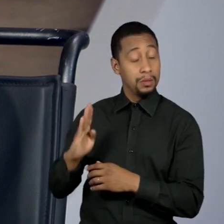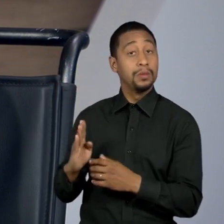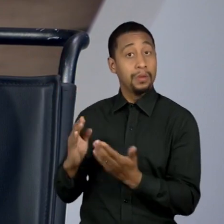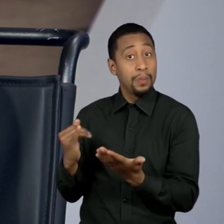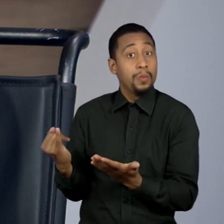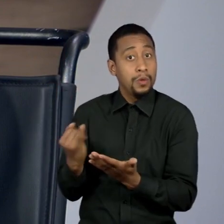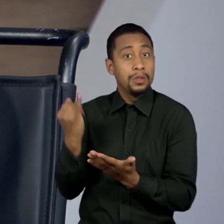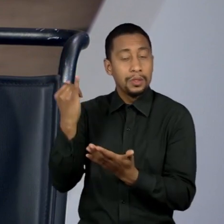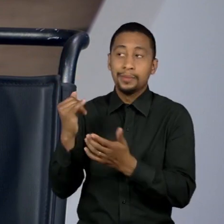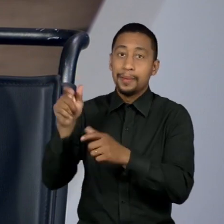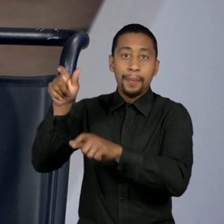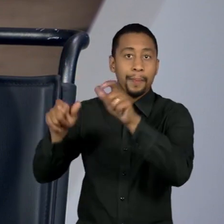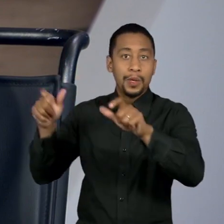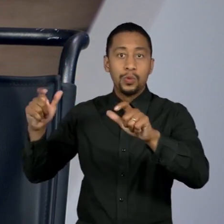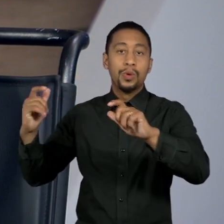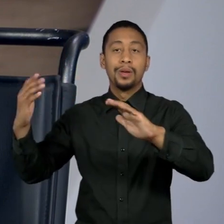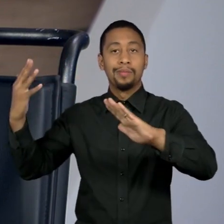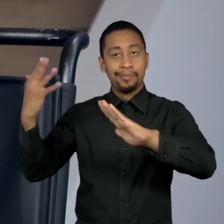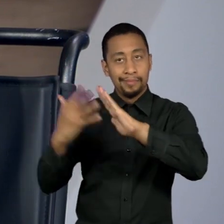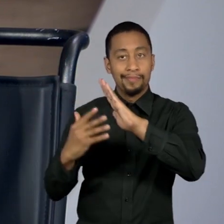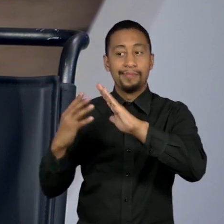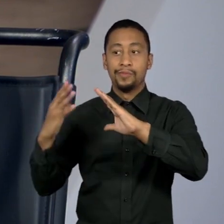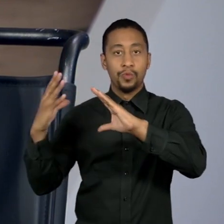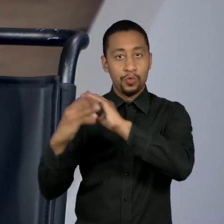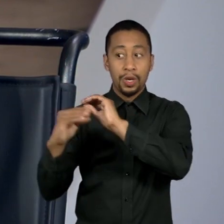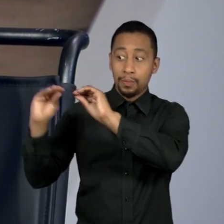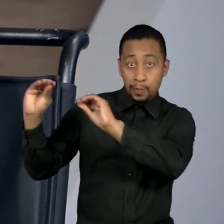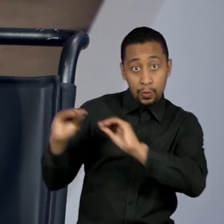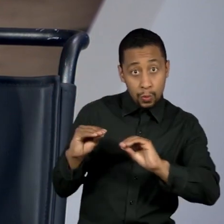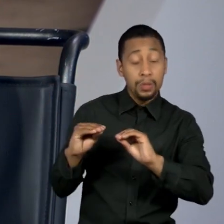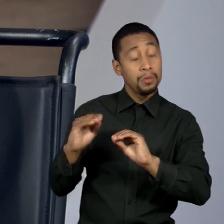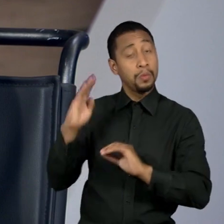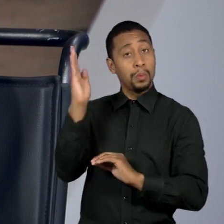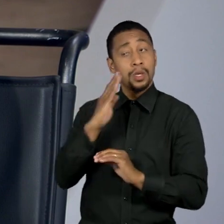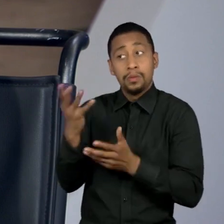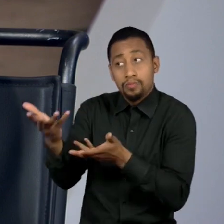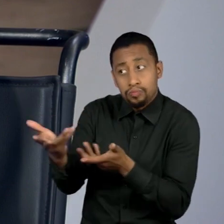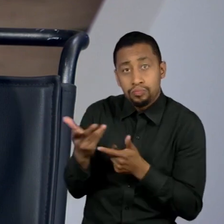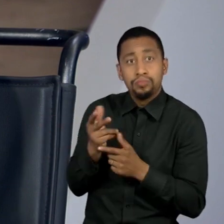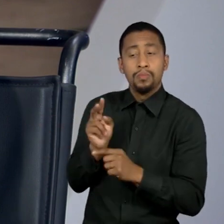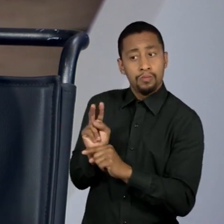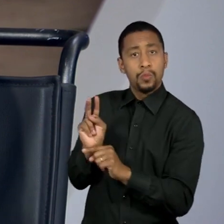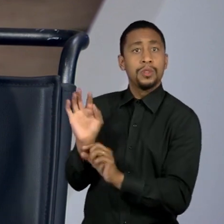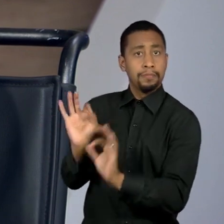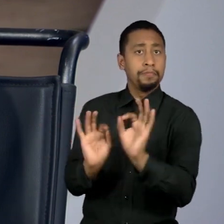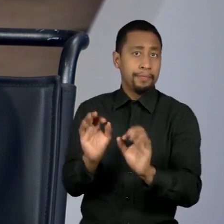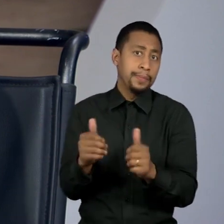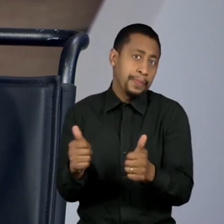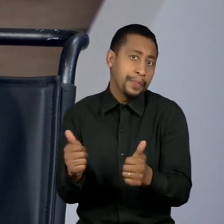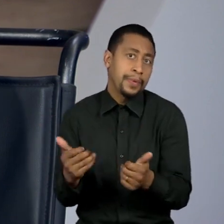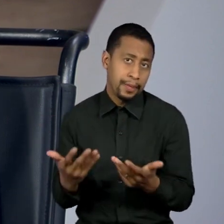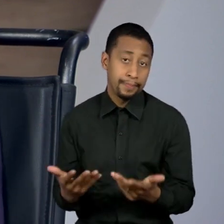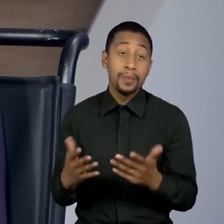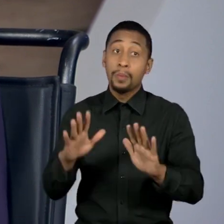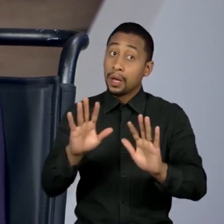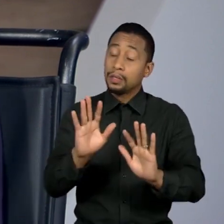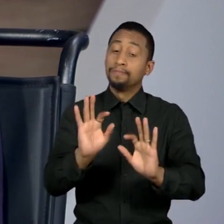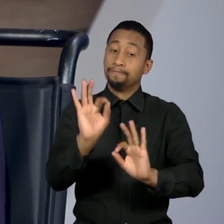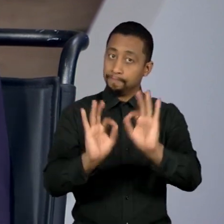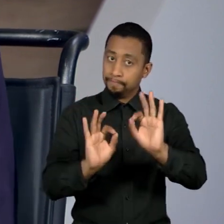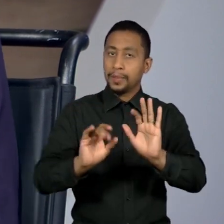Relações Internacionais da Universidade Federal do ABC, Júlia Bertino Moreira, e Serena Sorrente, especialista em migração do Médicos Sem